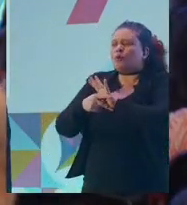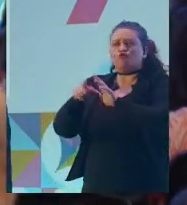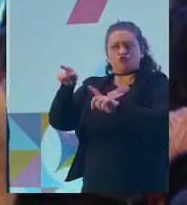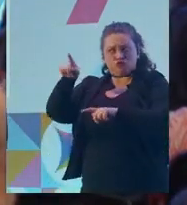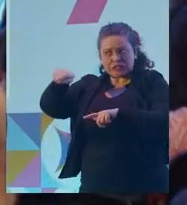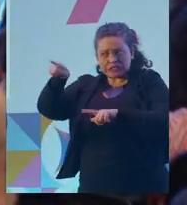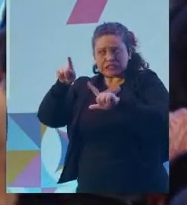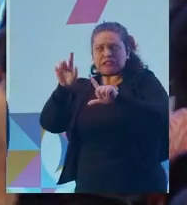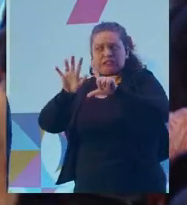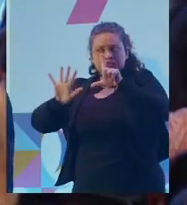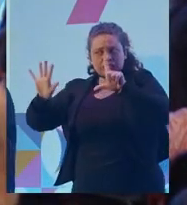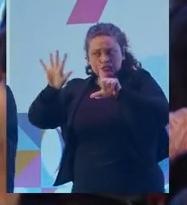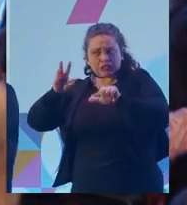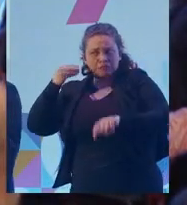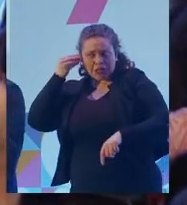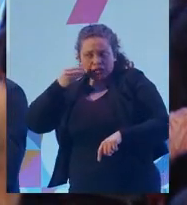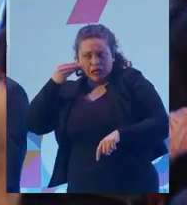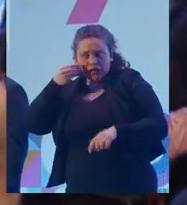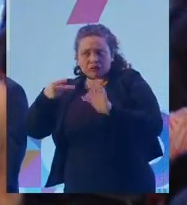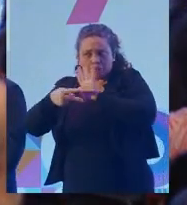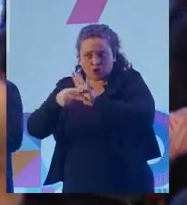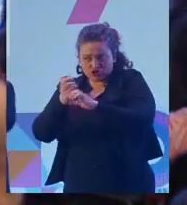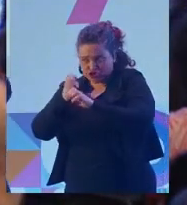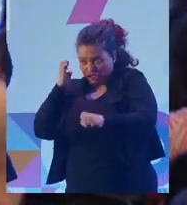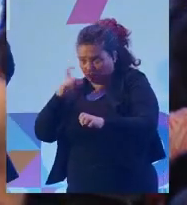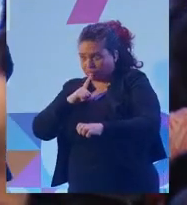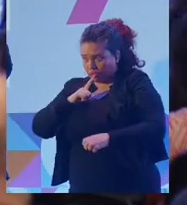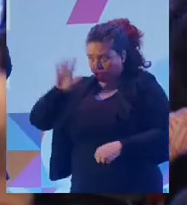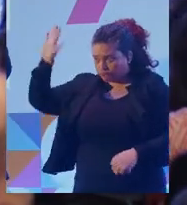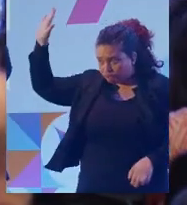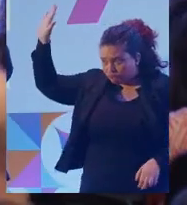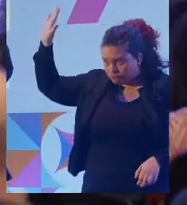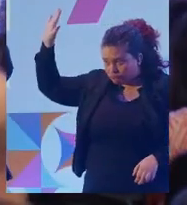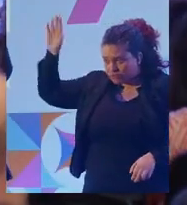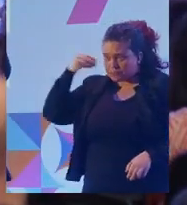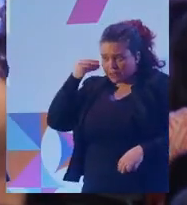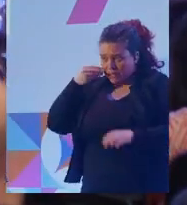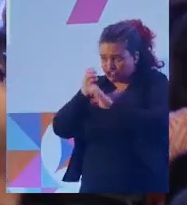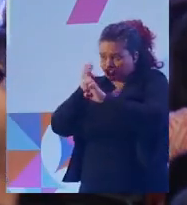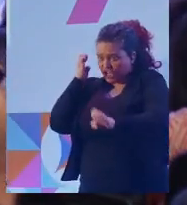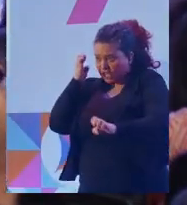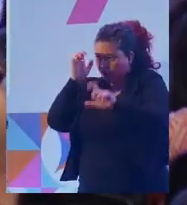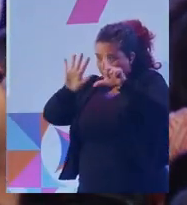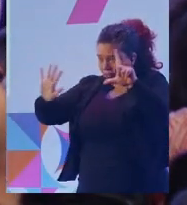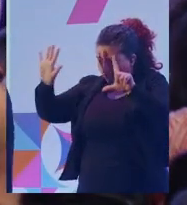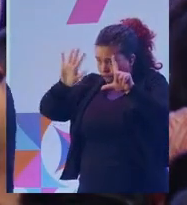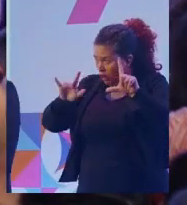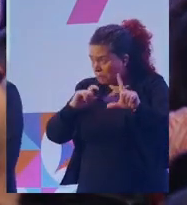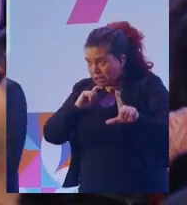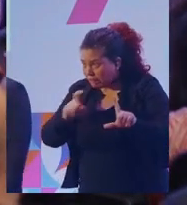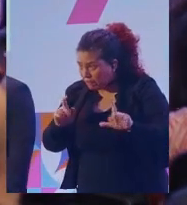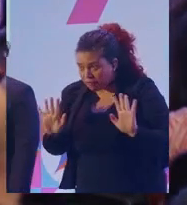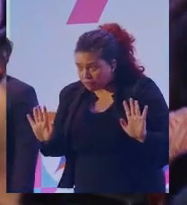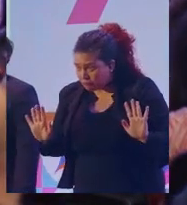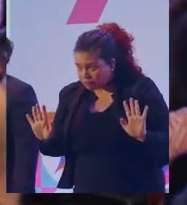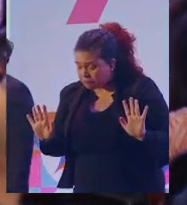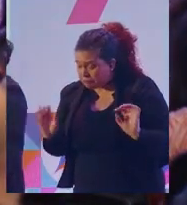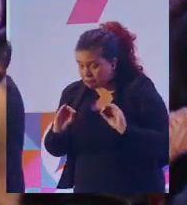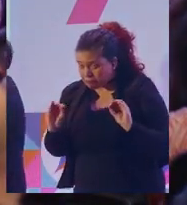de engenharia, implementando essas plataformas? Podem levantar a mão se alguém tiver essa experiência. Ninguém?